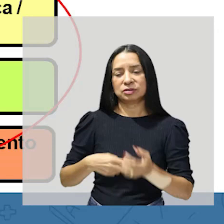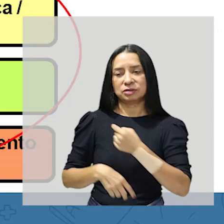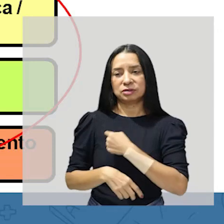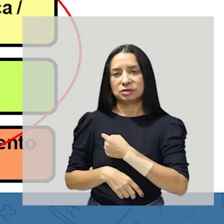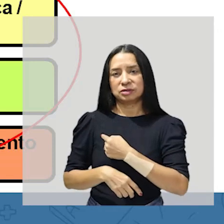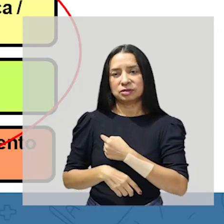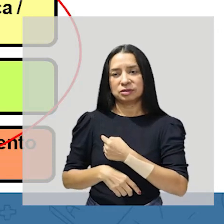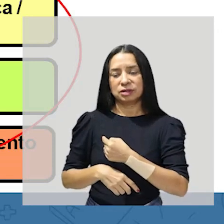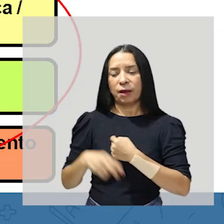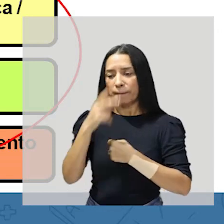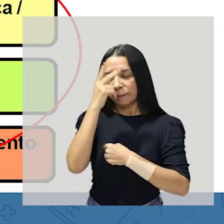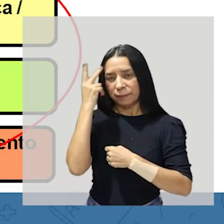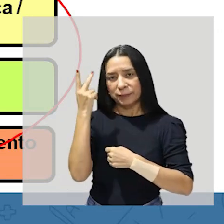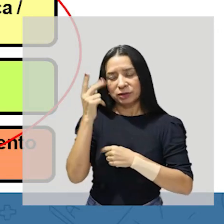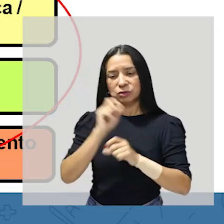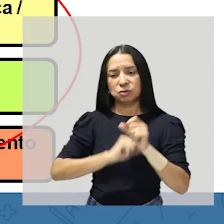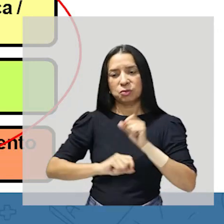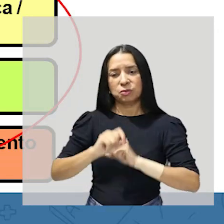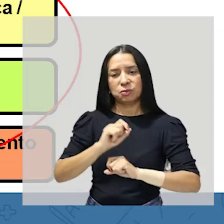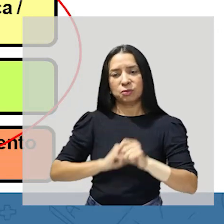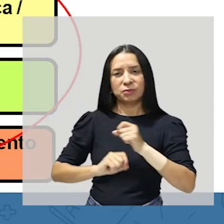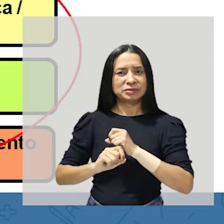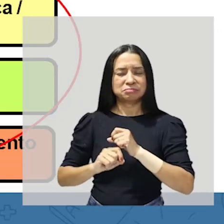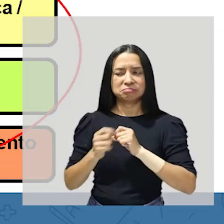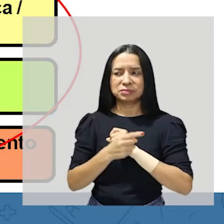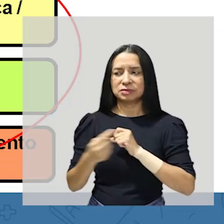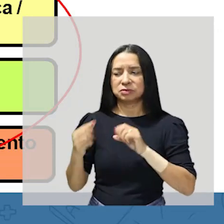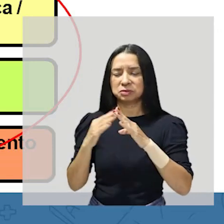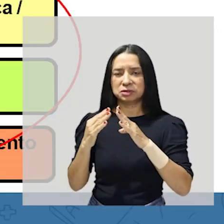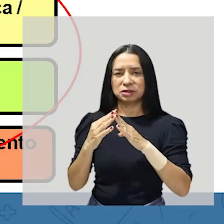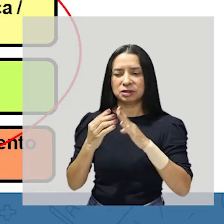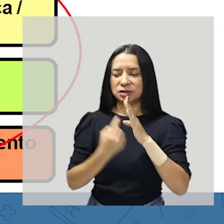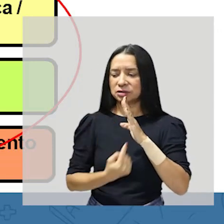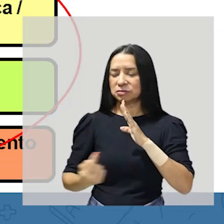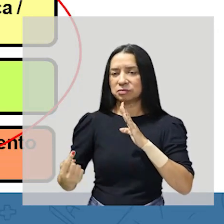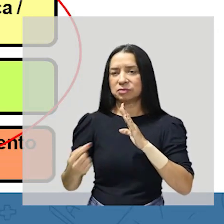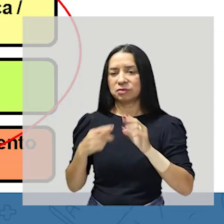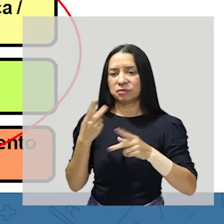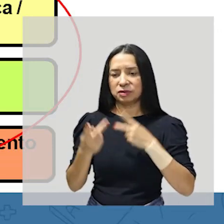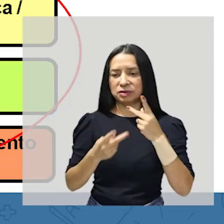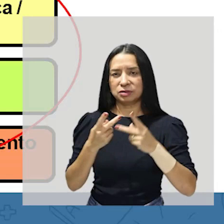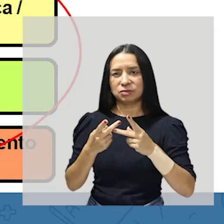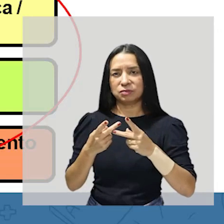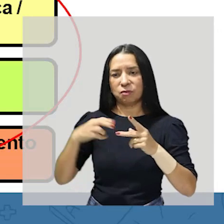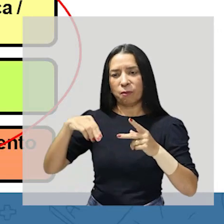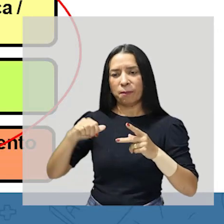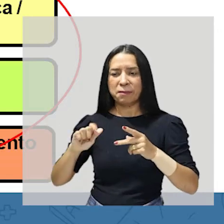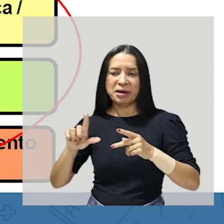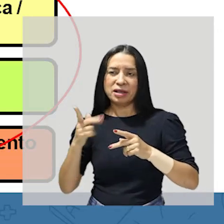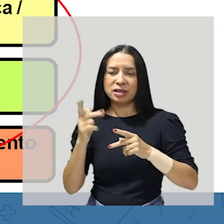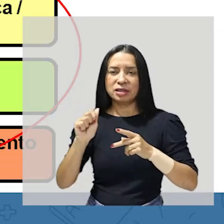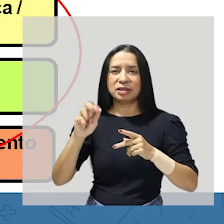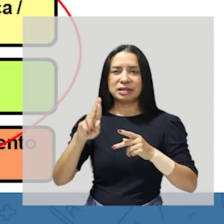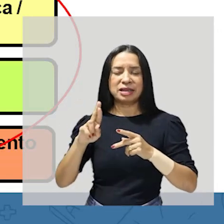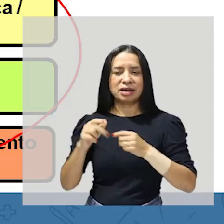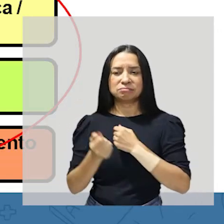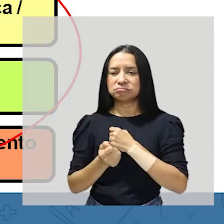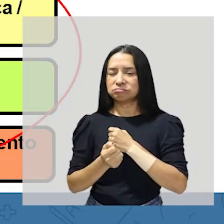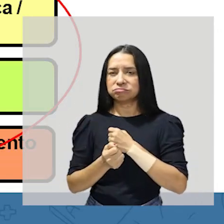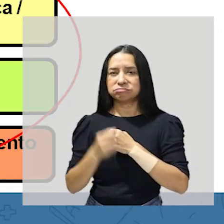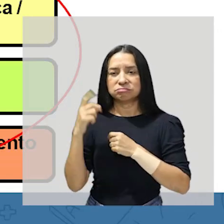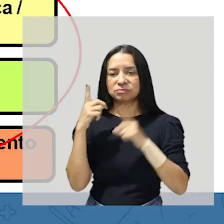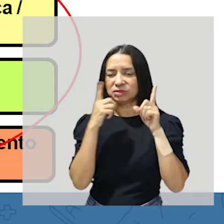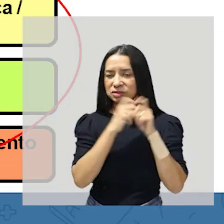casa dizendo que vai fazer ginástica. Ele sai, rapaz, vai fazer uma musculação. Tem uns que falam malhar. Eu acho esquisito malhar. Malhar fica